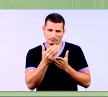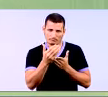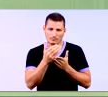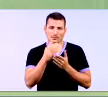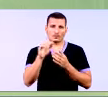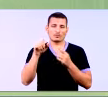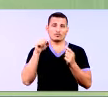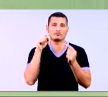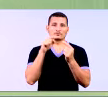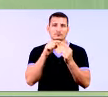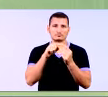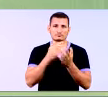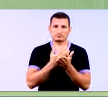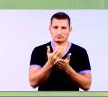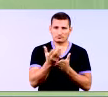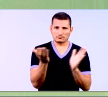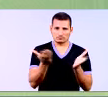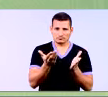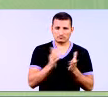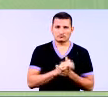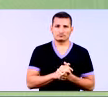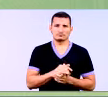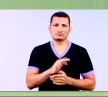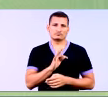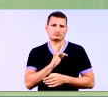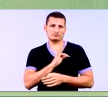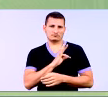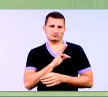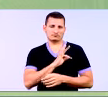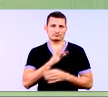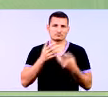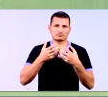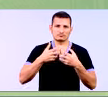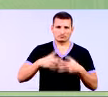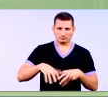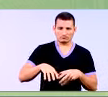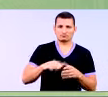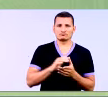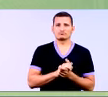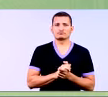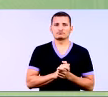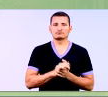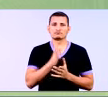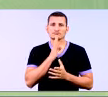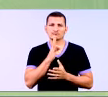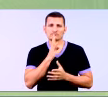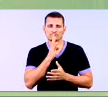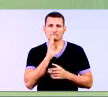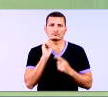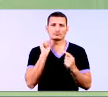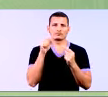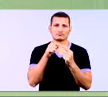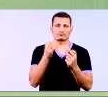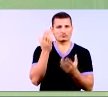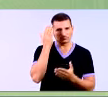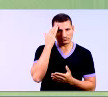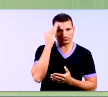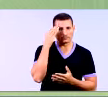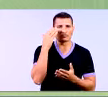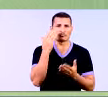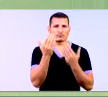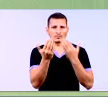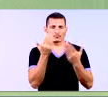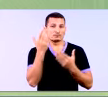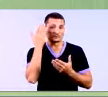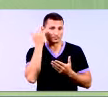objetivos. A partir de hoje o técnico do IFRO vai falar de parâmetros objetivos, ou saber comparar e por que esse processador